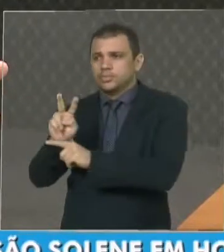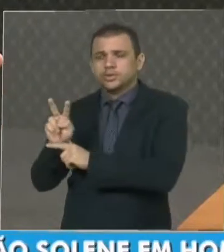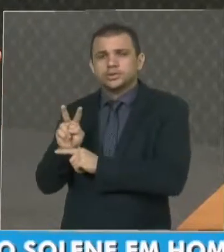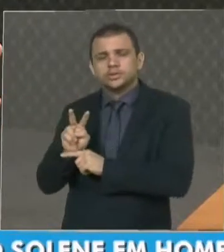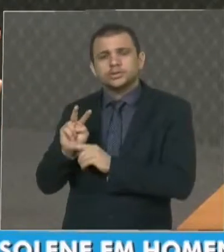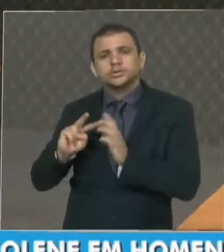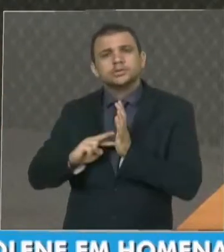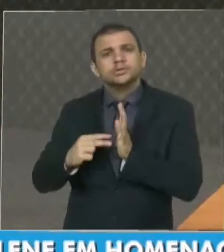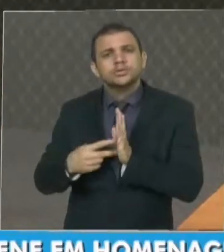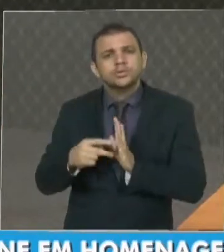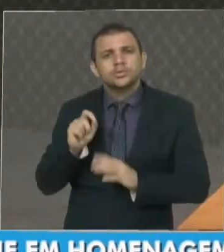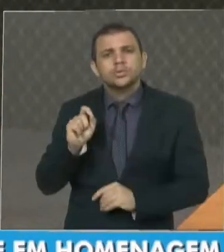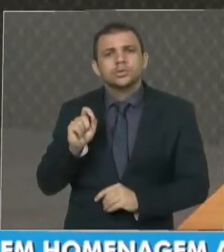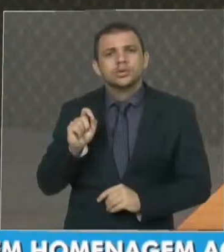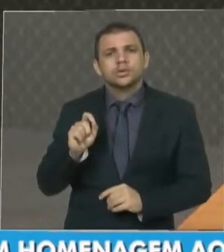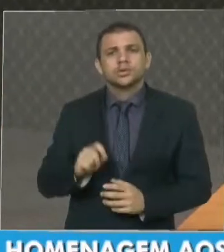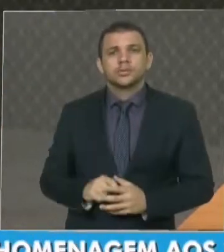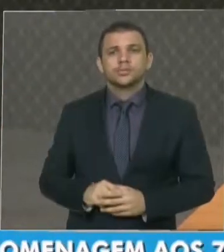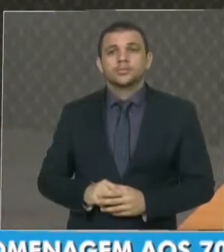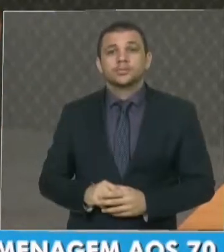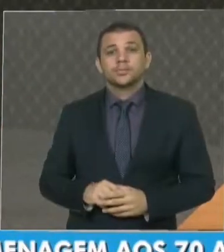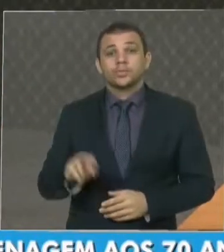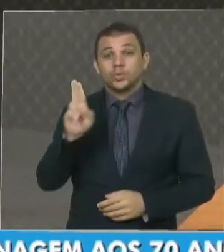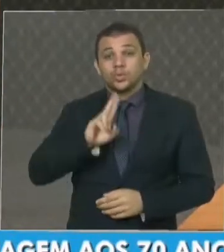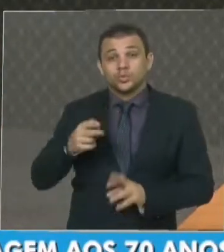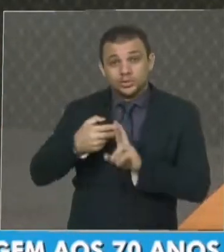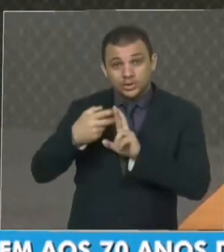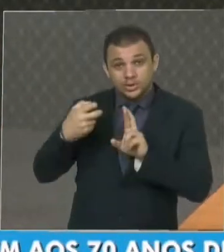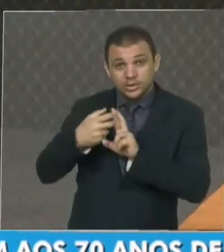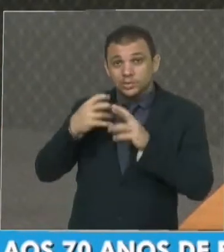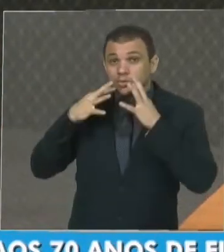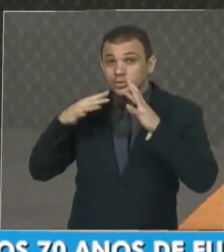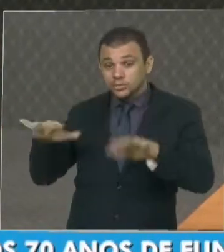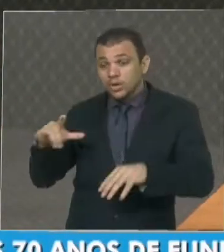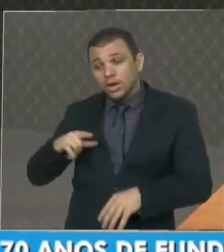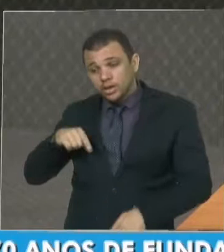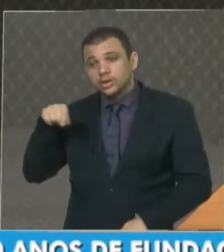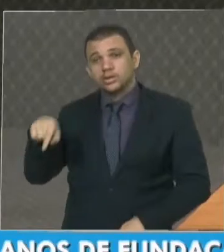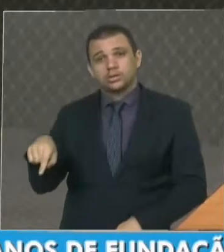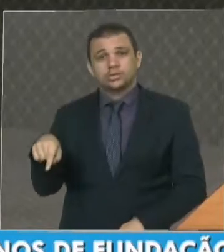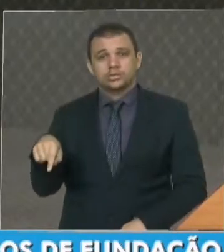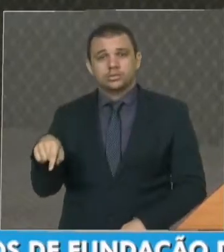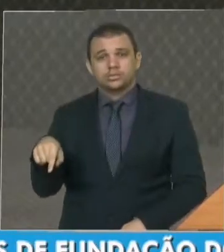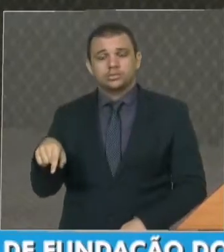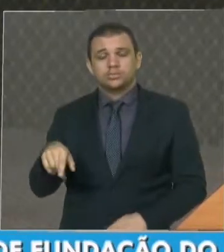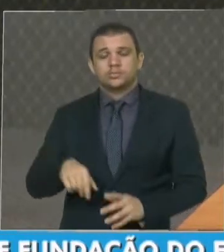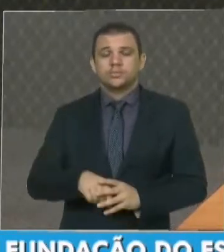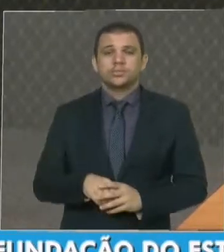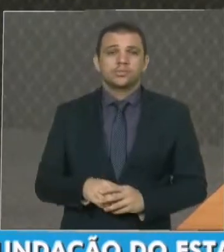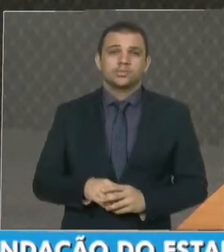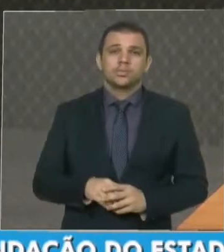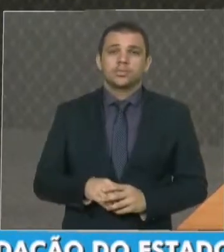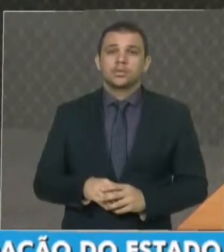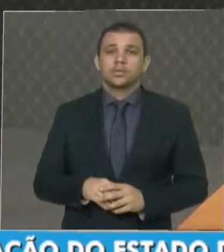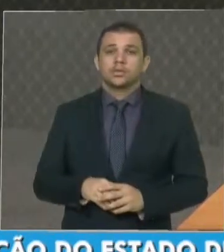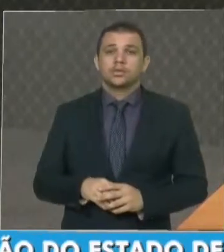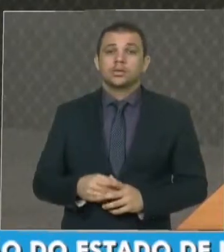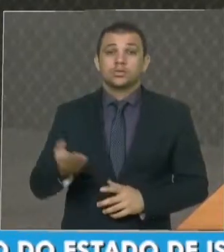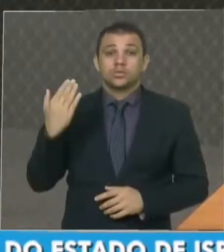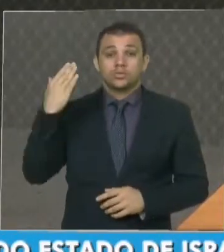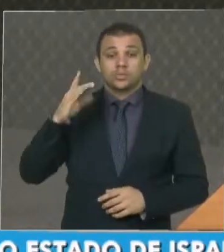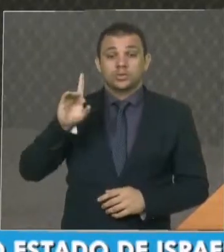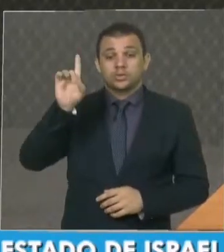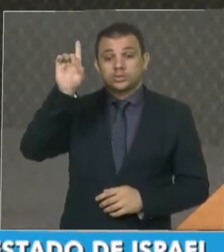isso? Usar os recursos naturais que estão aqui. Quando Deus criou